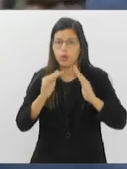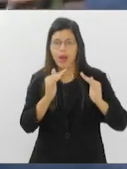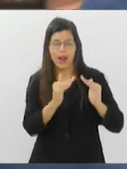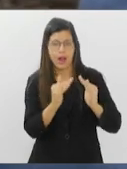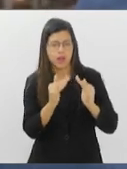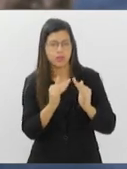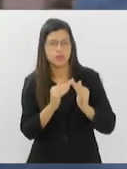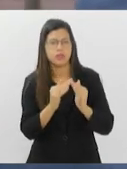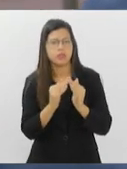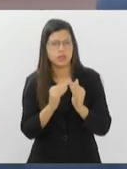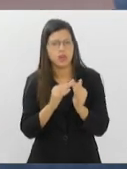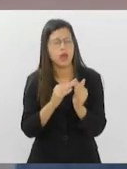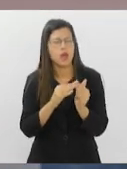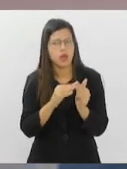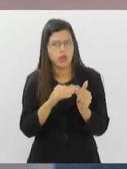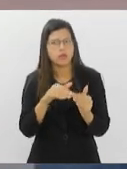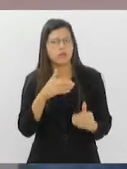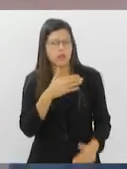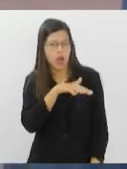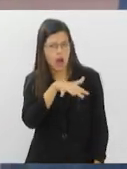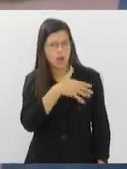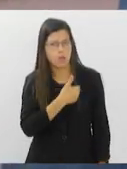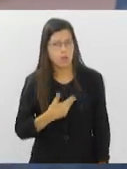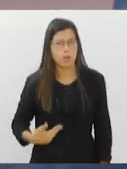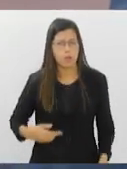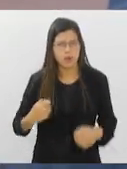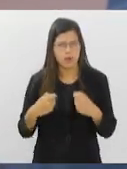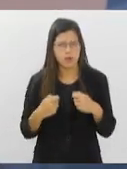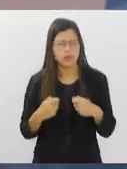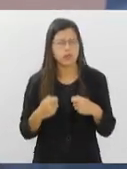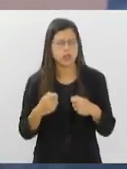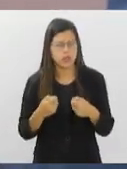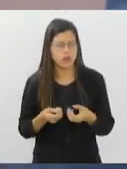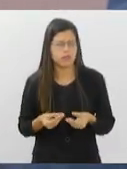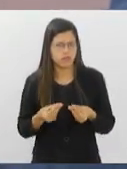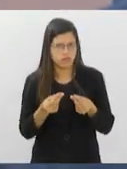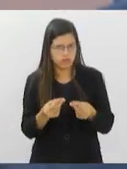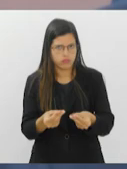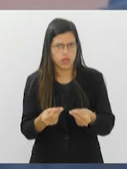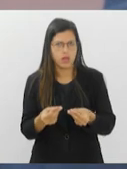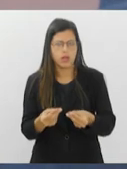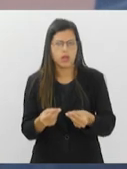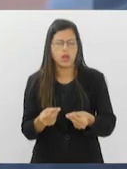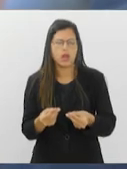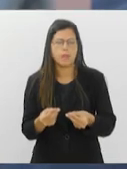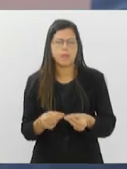órgãos públicos têm que promover, mas além dos órgãos públicos fornecerem